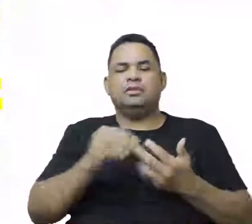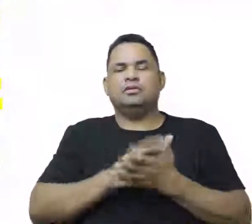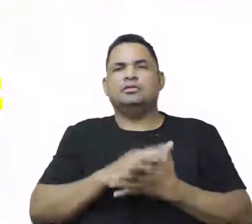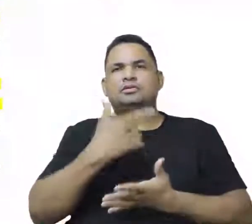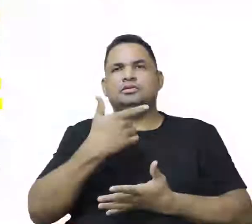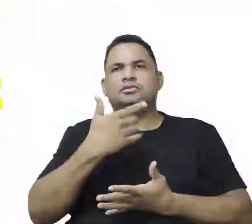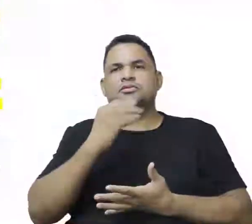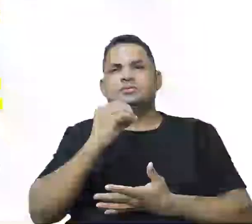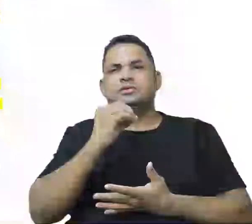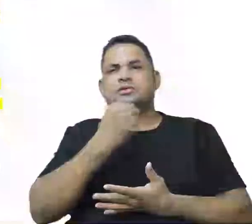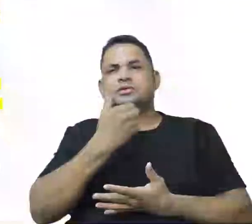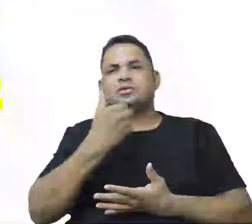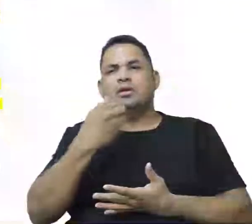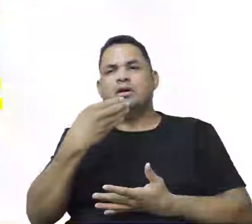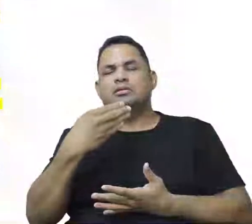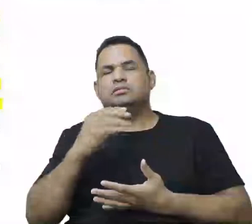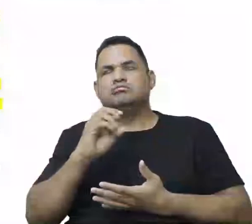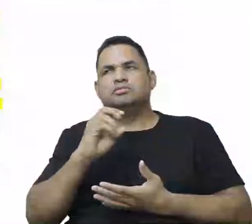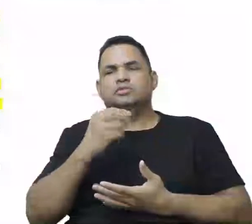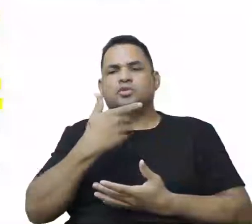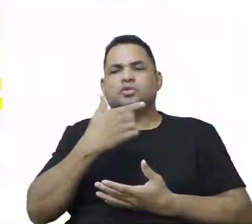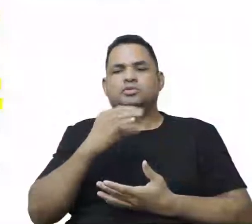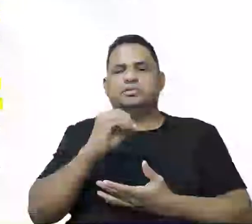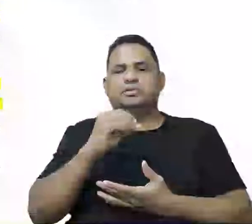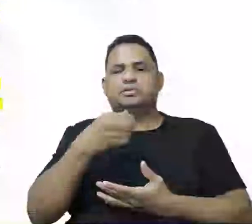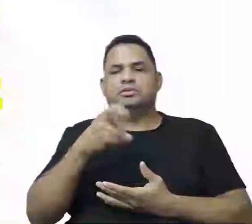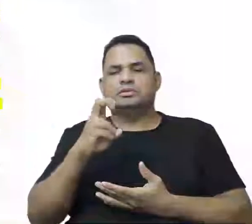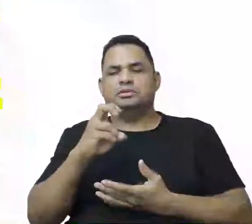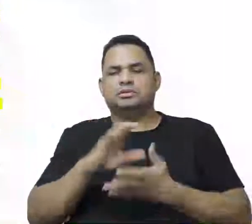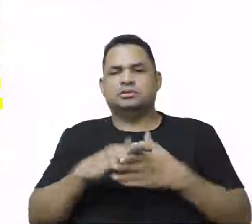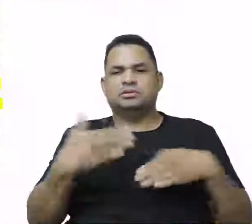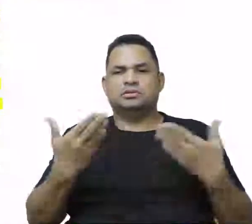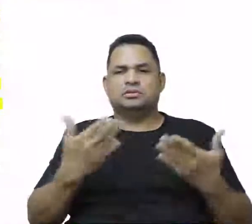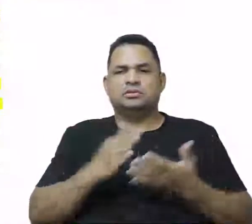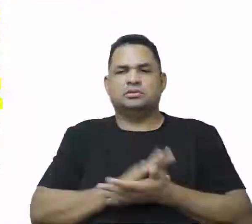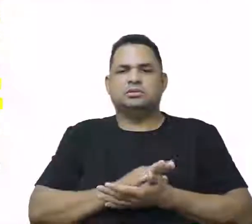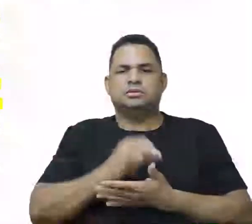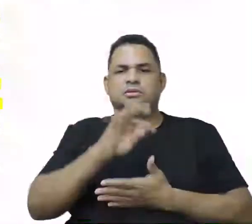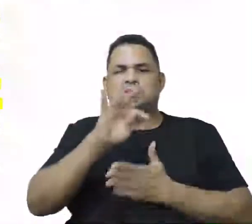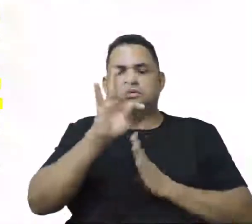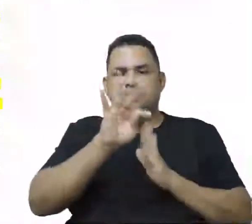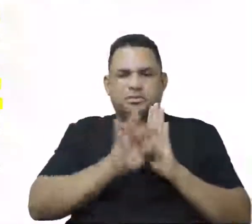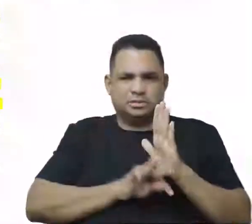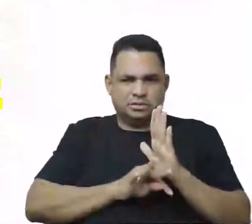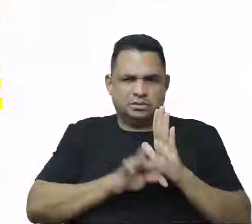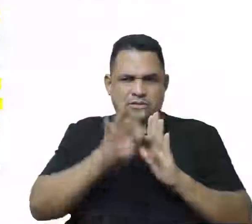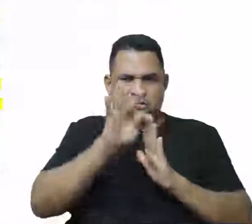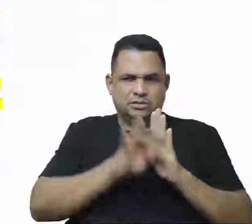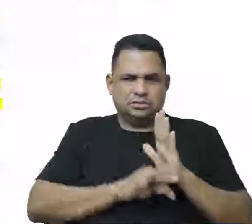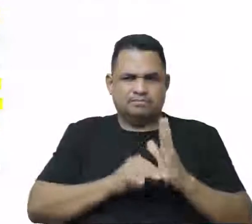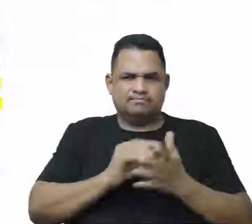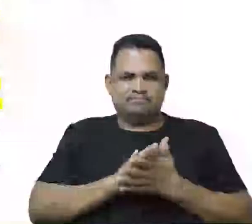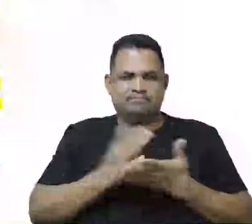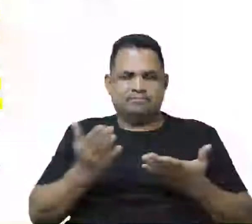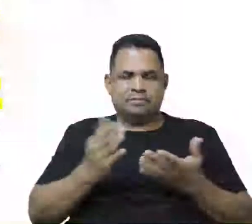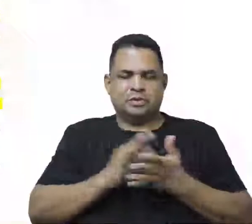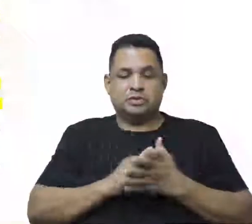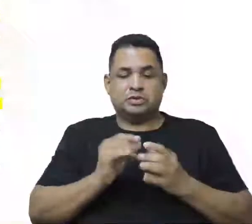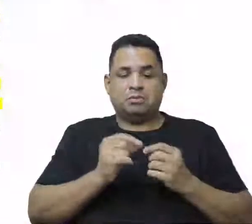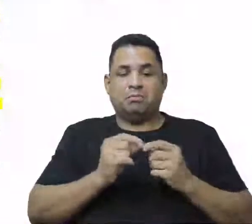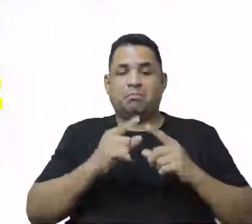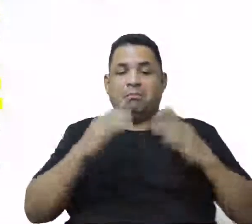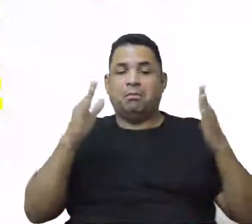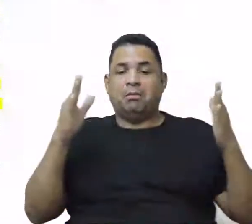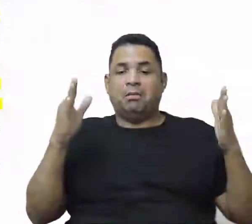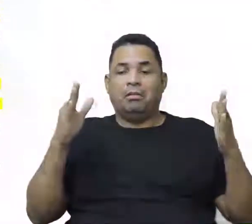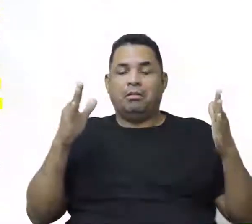2004 e 2005, fiz 2, eles colocam textos, tem muitas questões assim com textos assim exorbitantes de